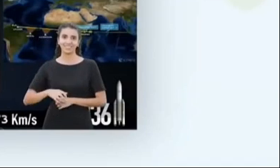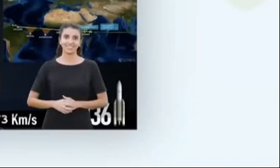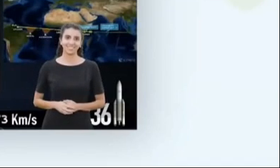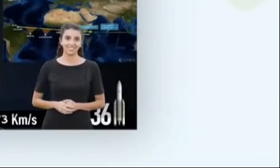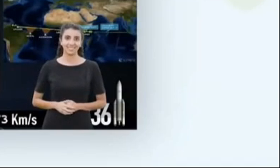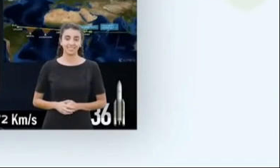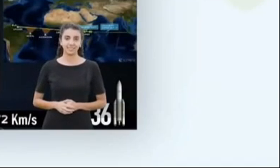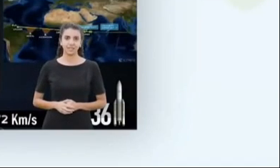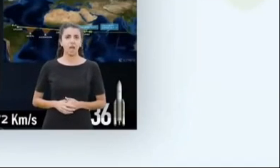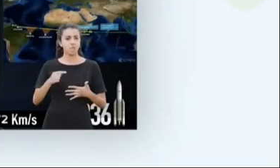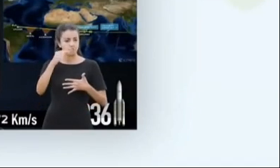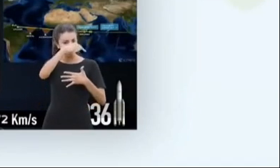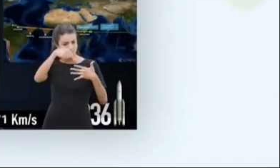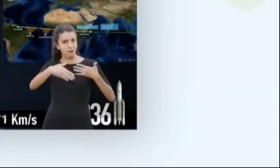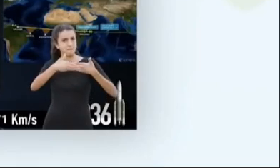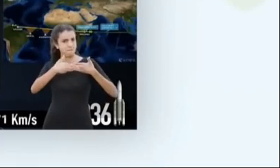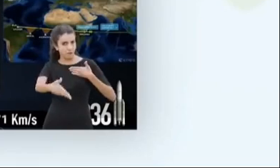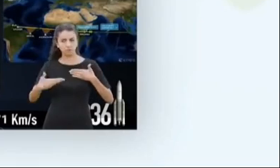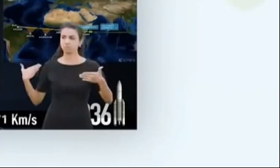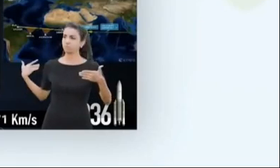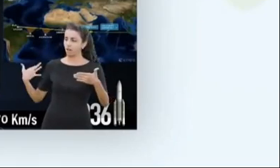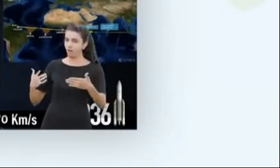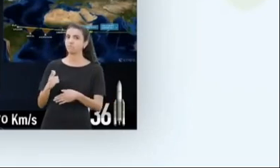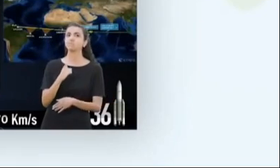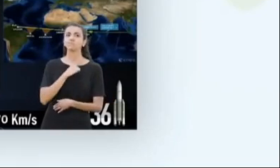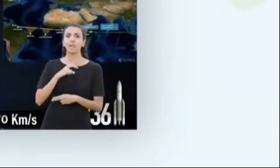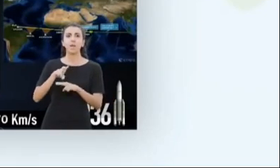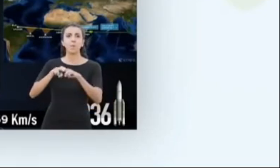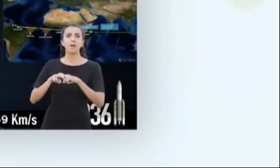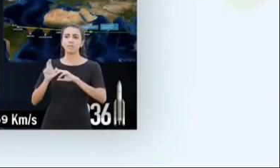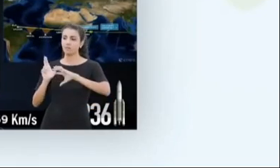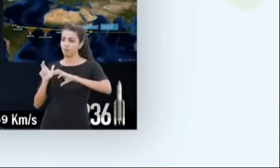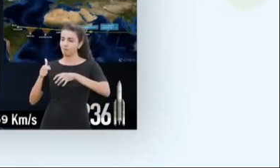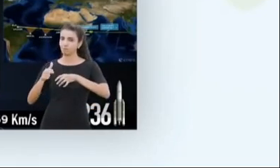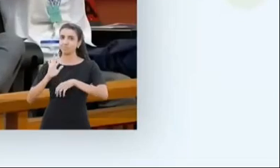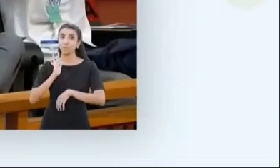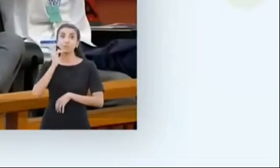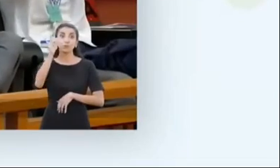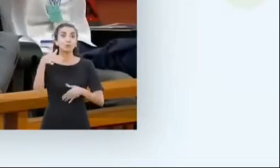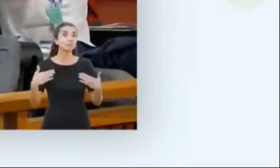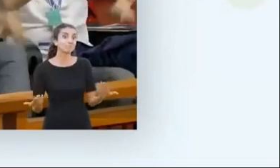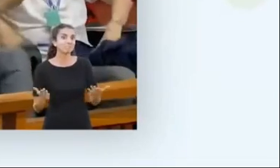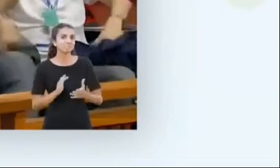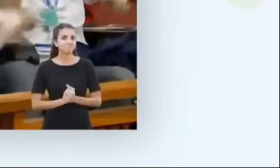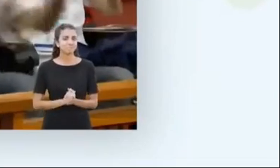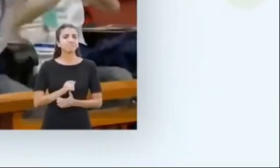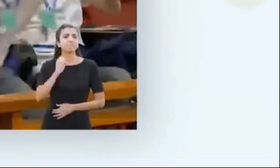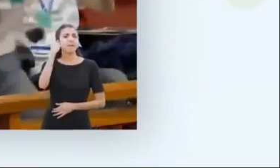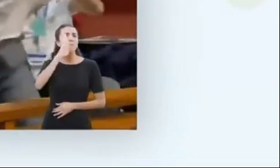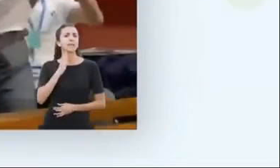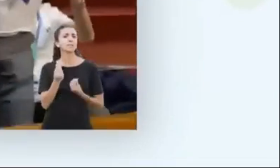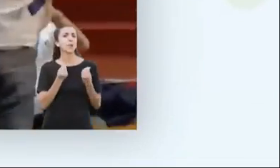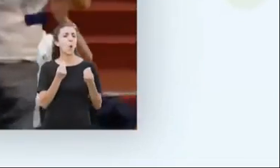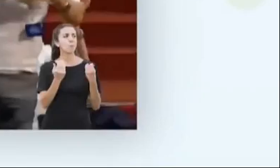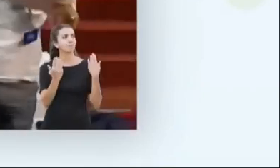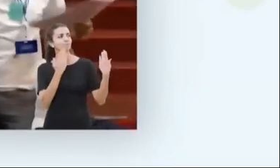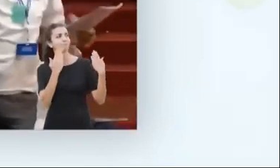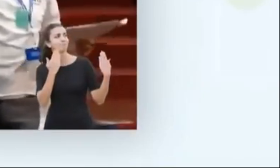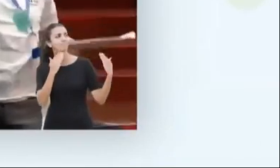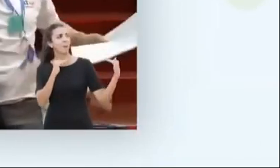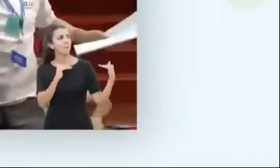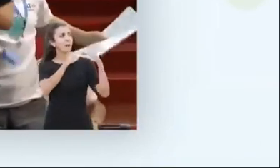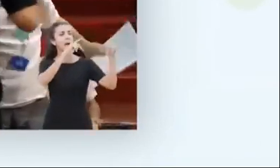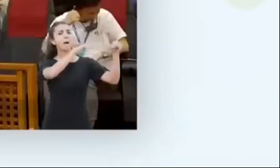Além dos avanços trazidos pelo geoestacionário, o que o futuro nos reserva? Como o Brasil vai se projetar em relação à